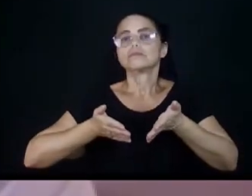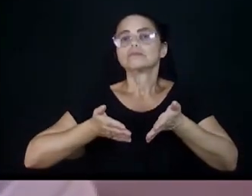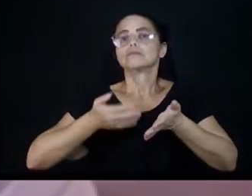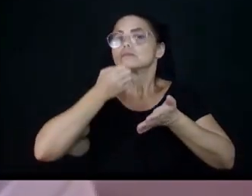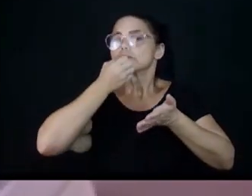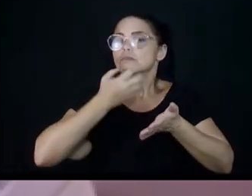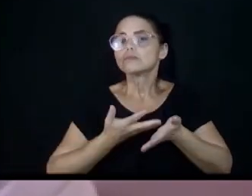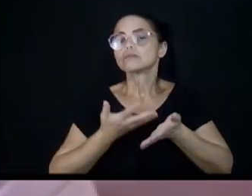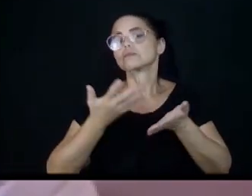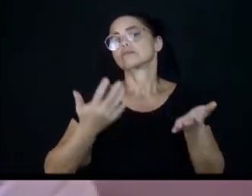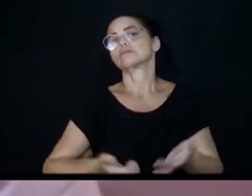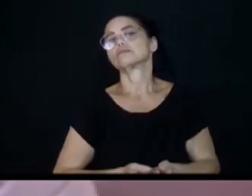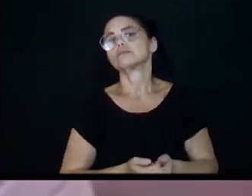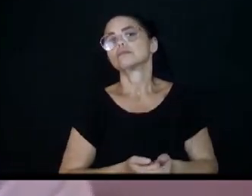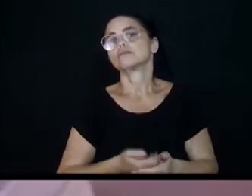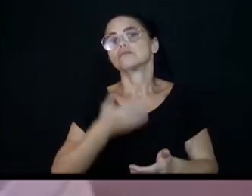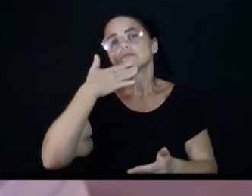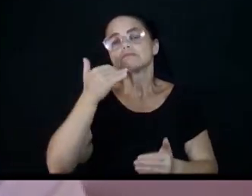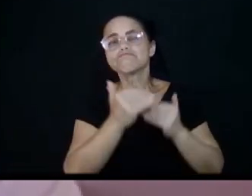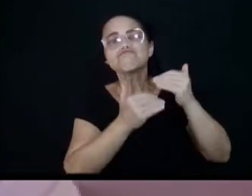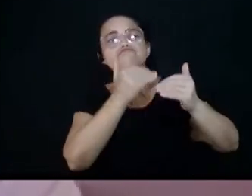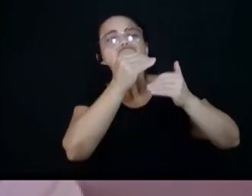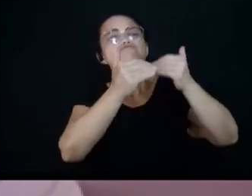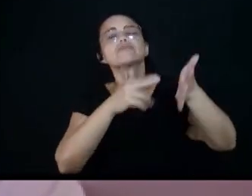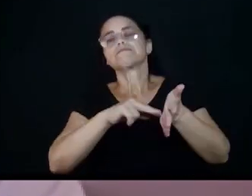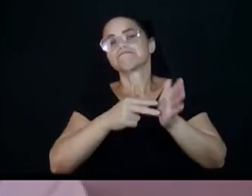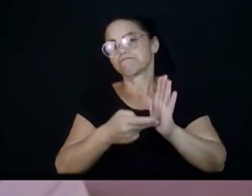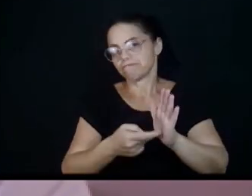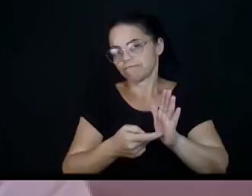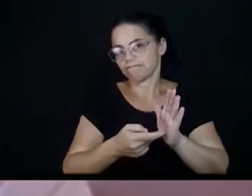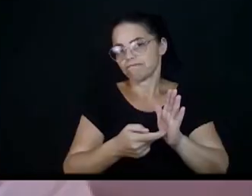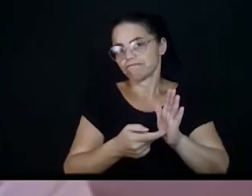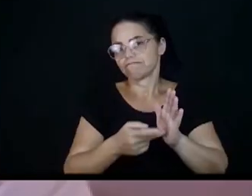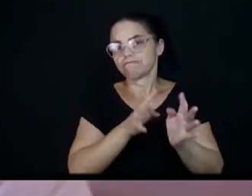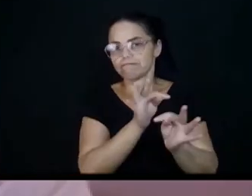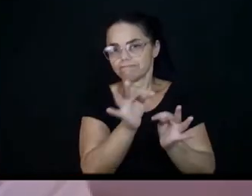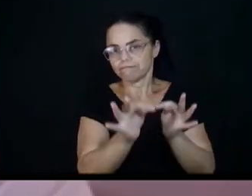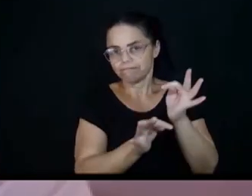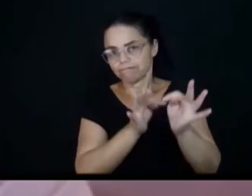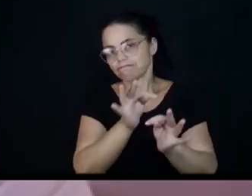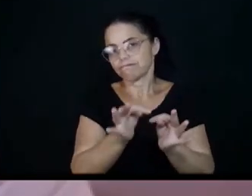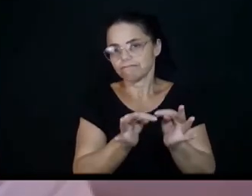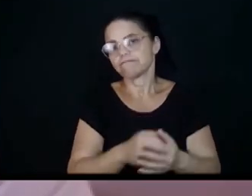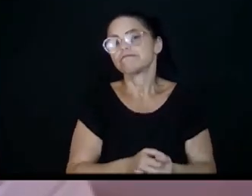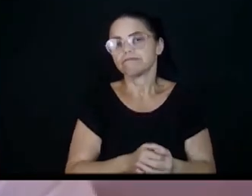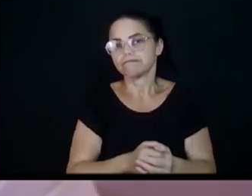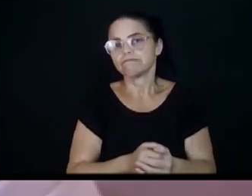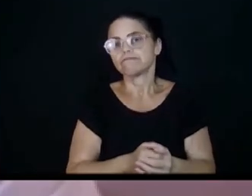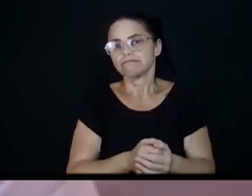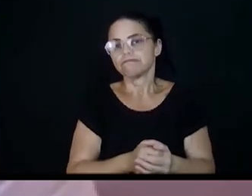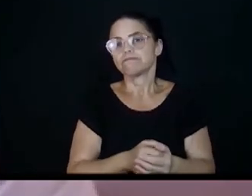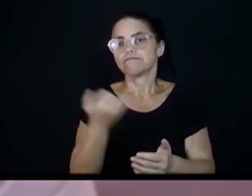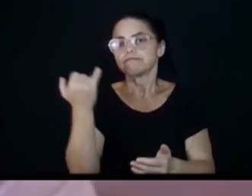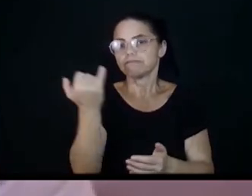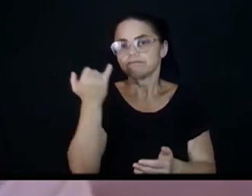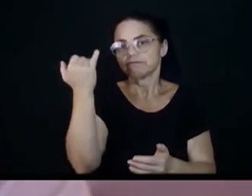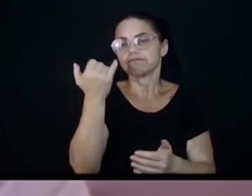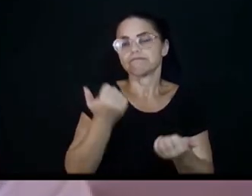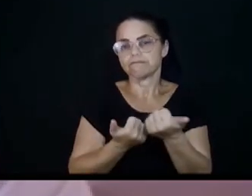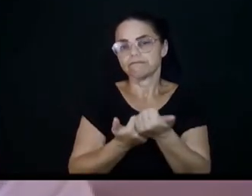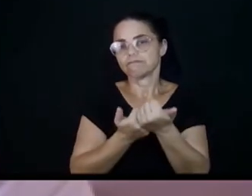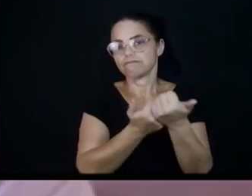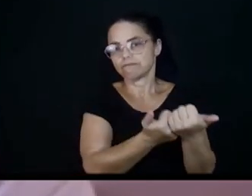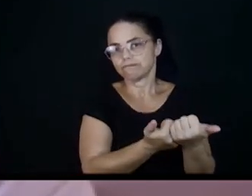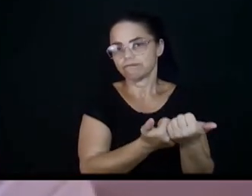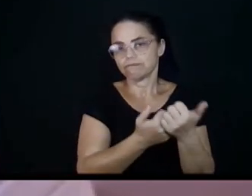uma melhora depois com o tratamento feito em si, né? Então é importante esse apoio, essa ajuda